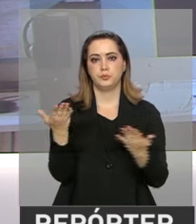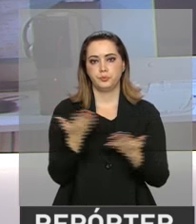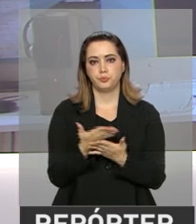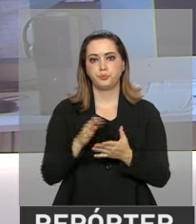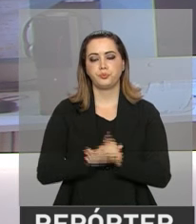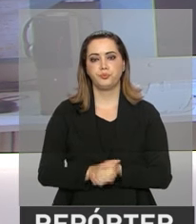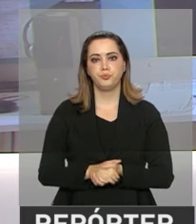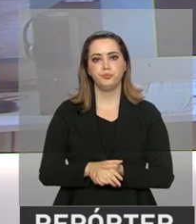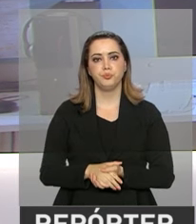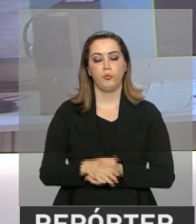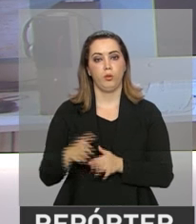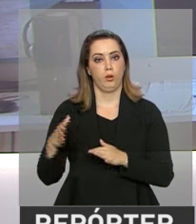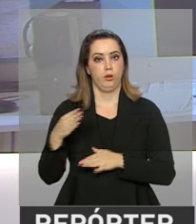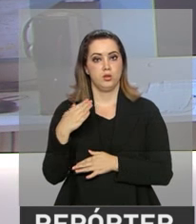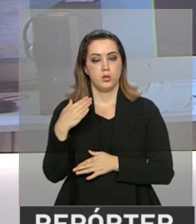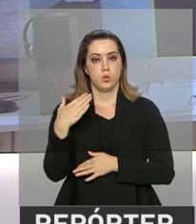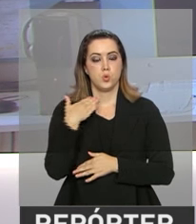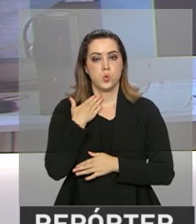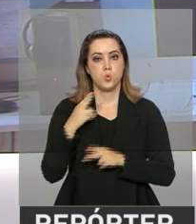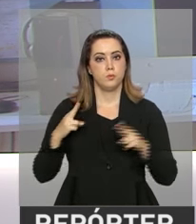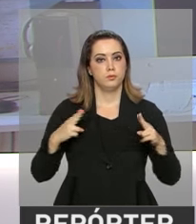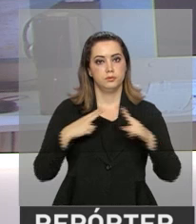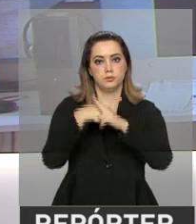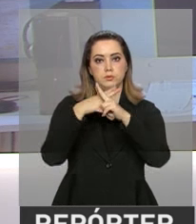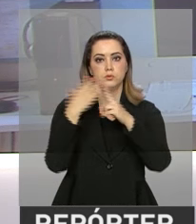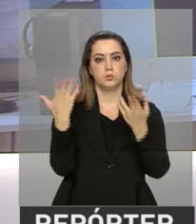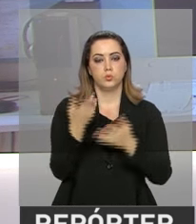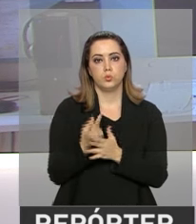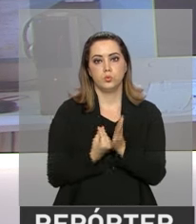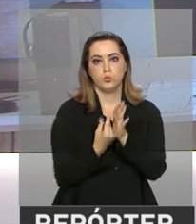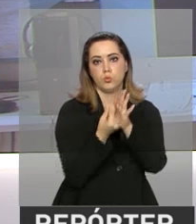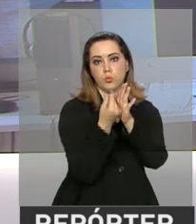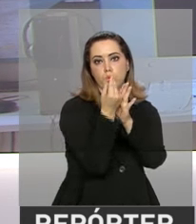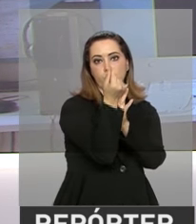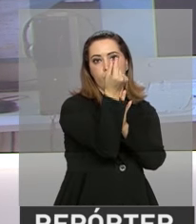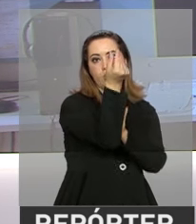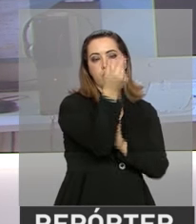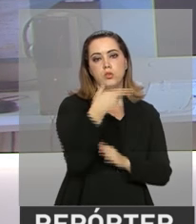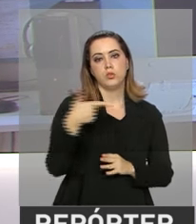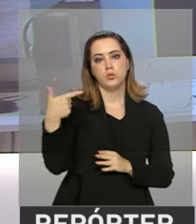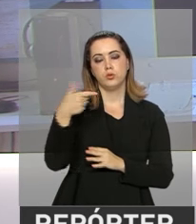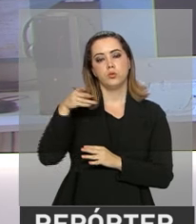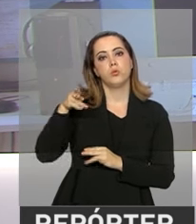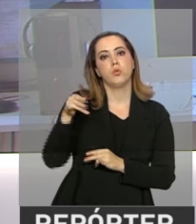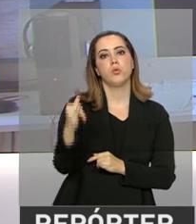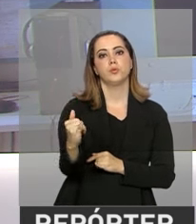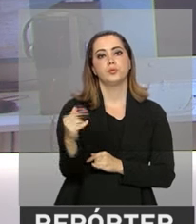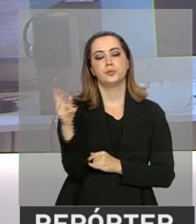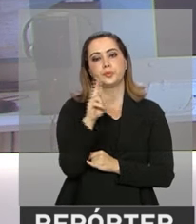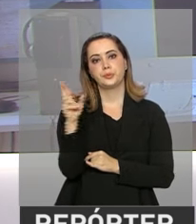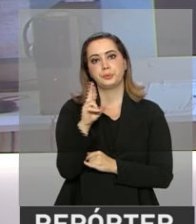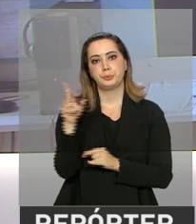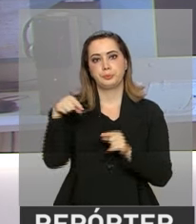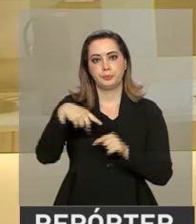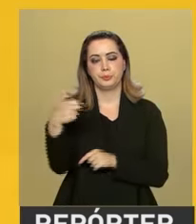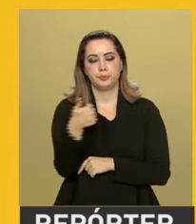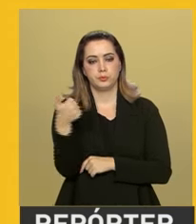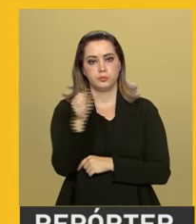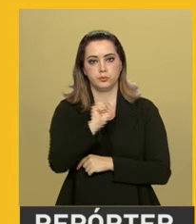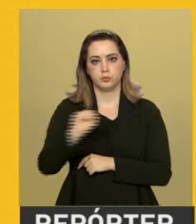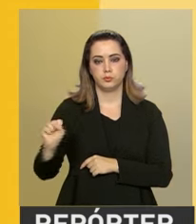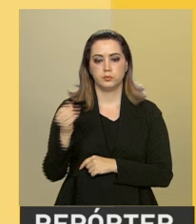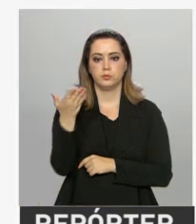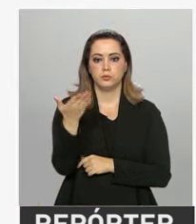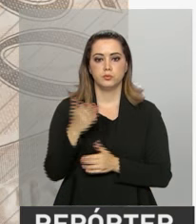A Caixa Econômica Federal registrou um lucro de R bilhões400 milhões deais no primeiro semestre de 2016.